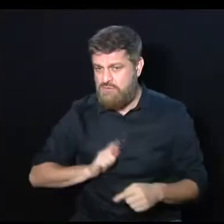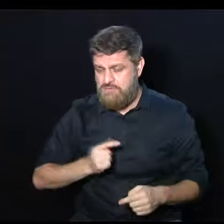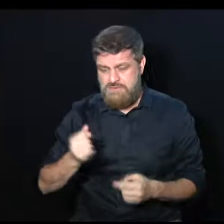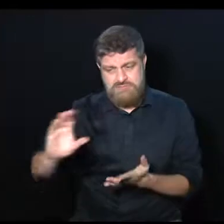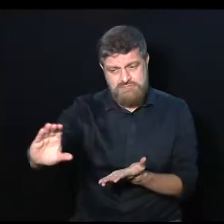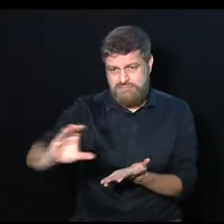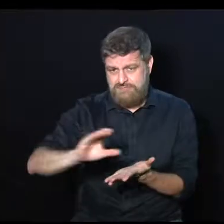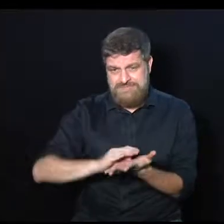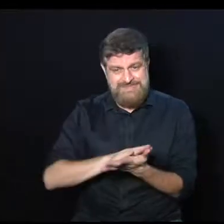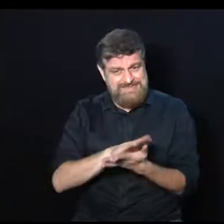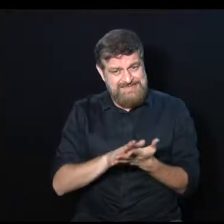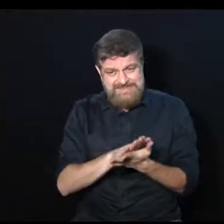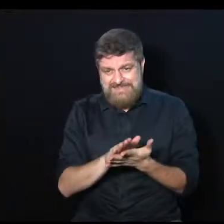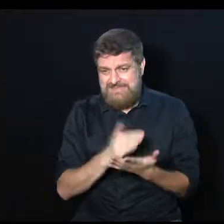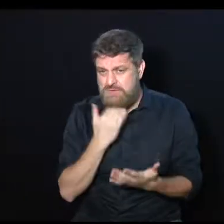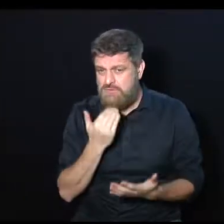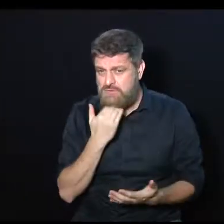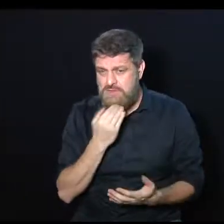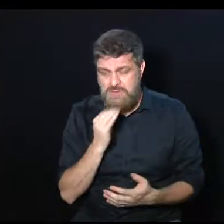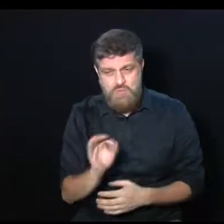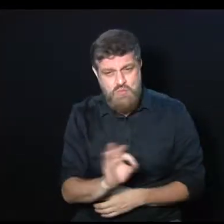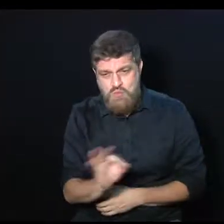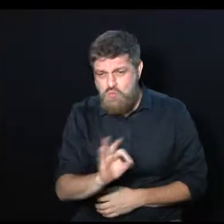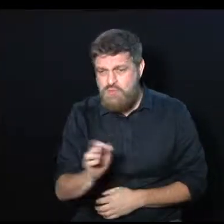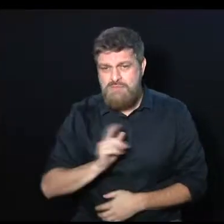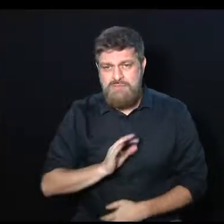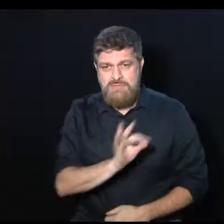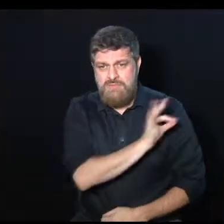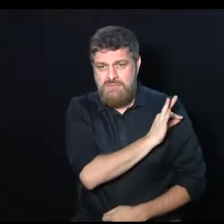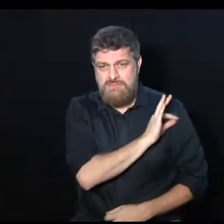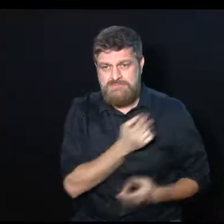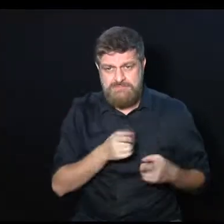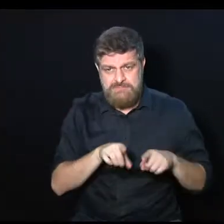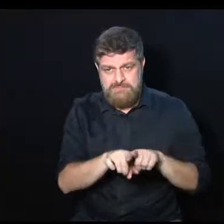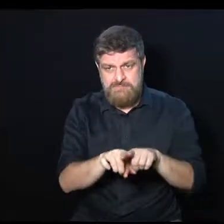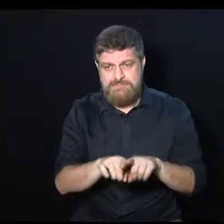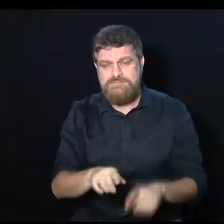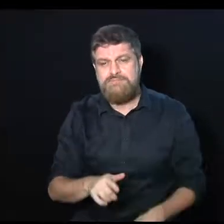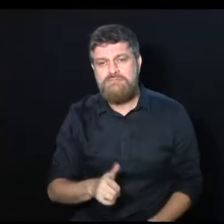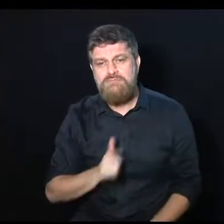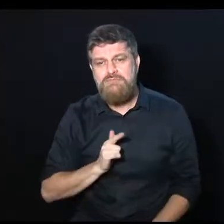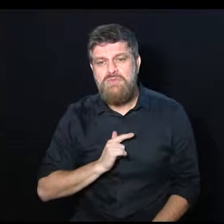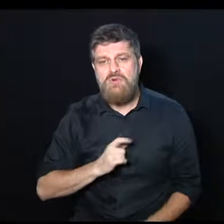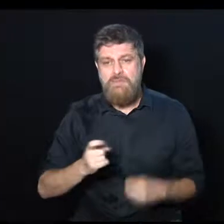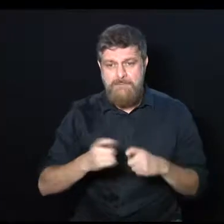de Saúde para a manutenção do centro. Tem uma colaboração com a Prefeitura, com uma médica comissionada.